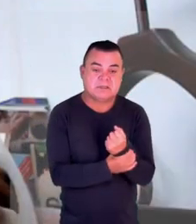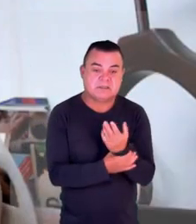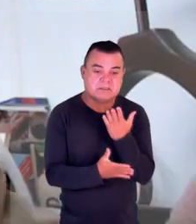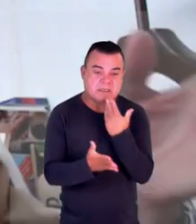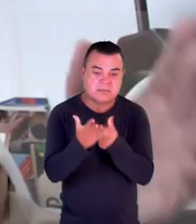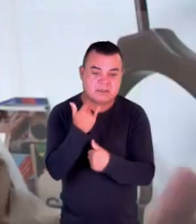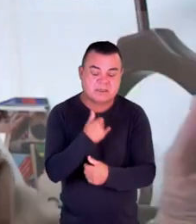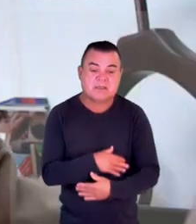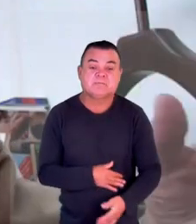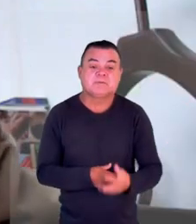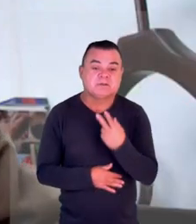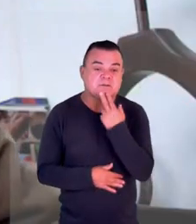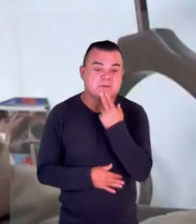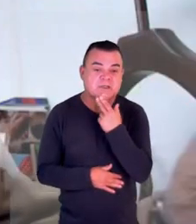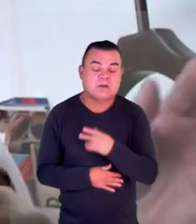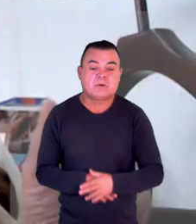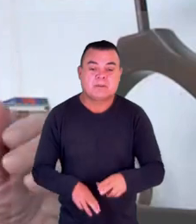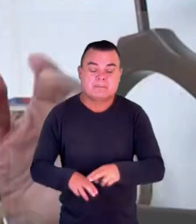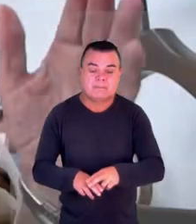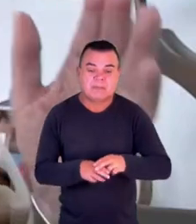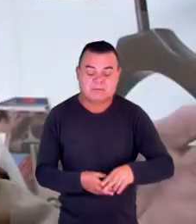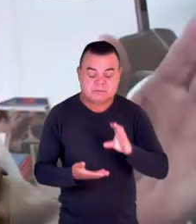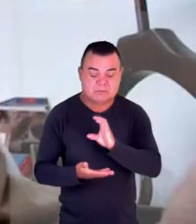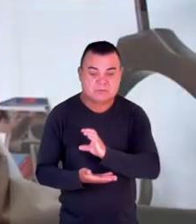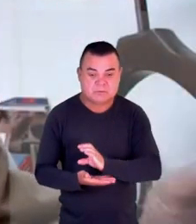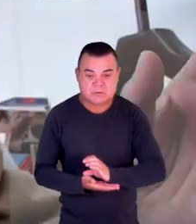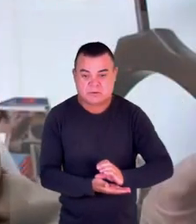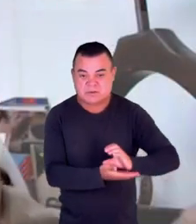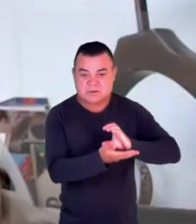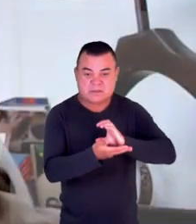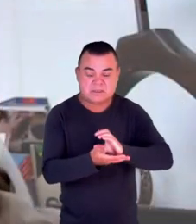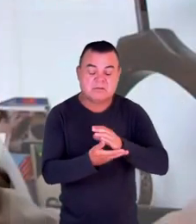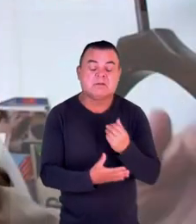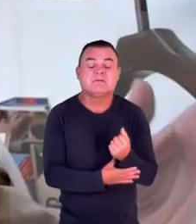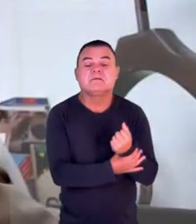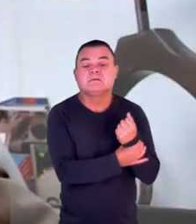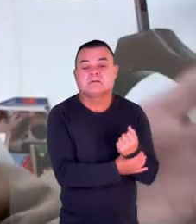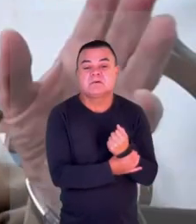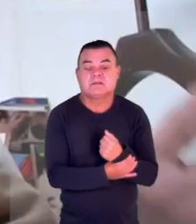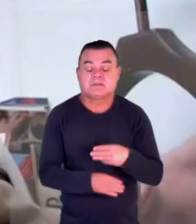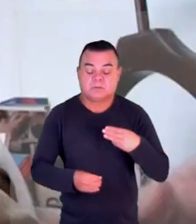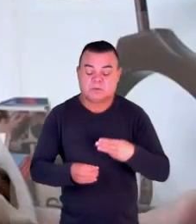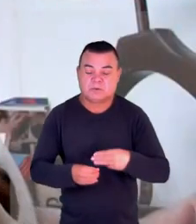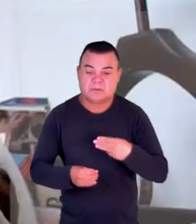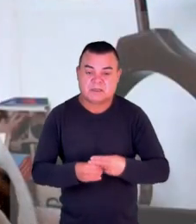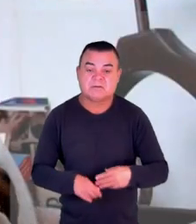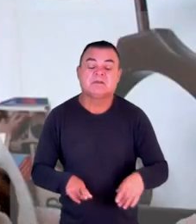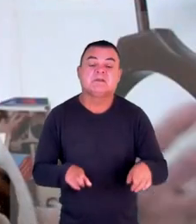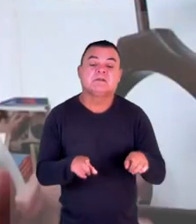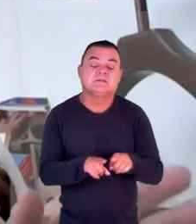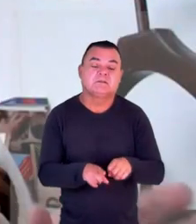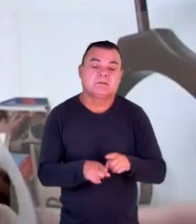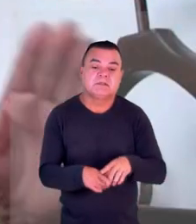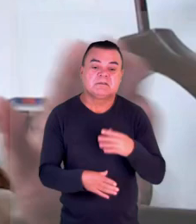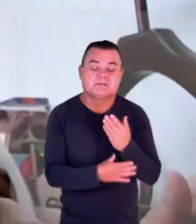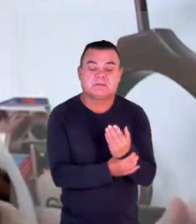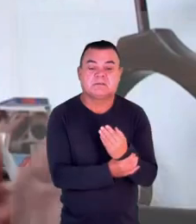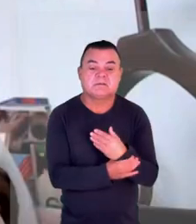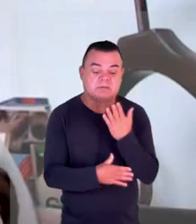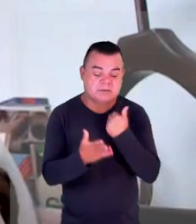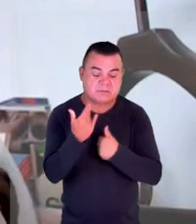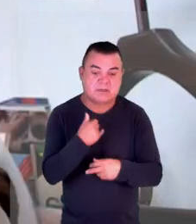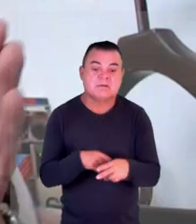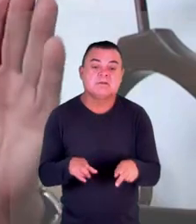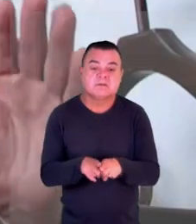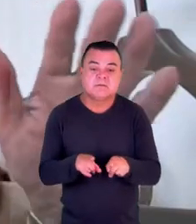nutricional pelos conselhos do direito pelos conselhos de segurança municipais de segurança alimentar e nutricional Essa é a